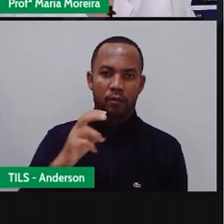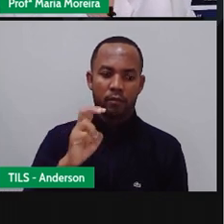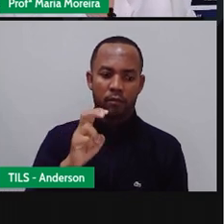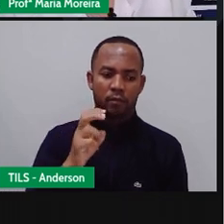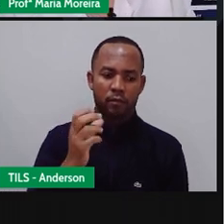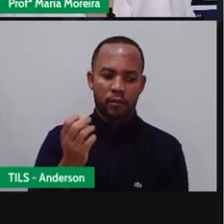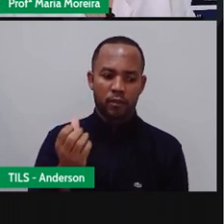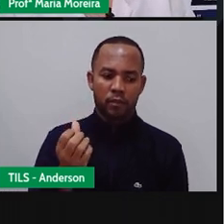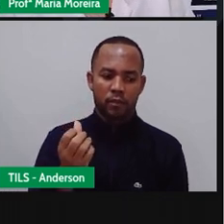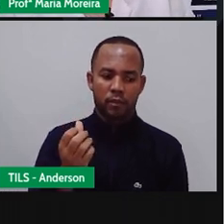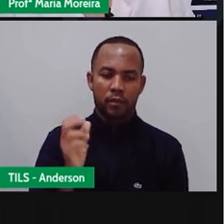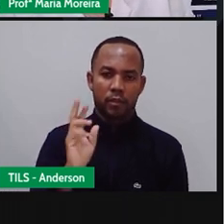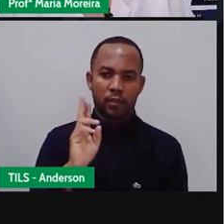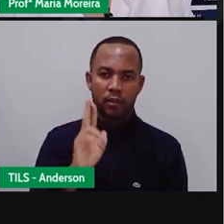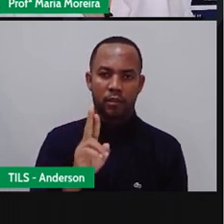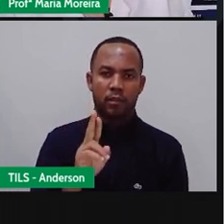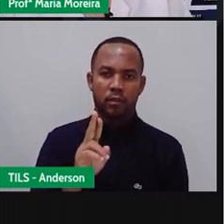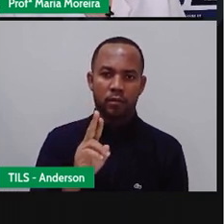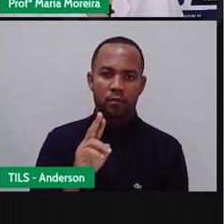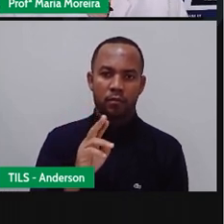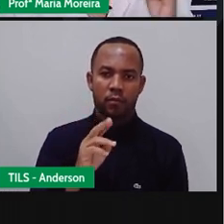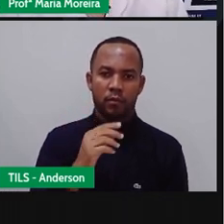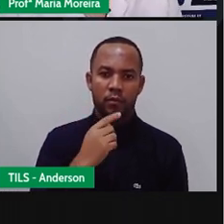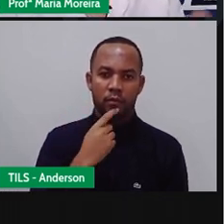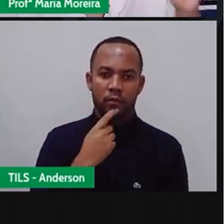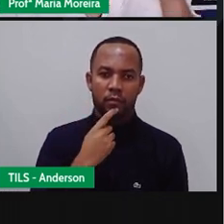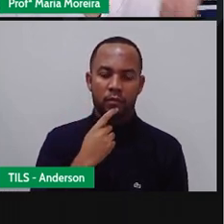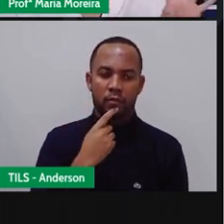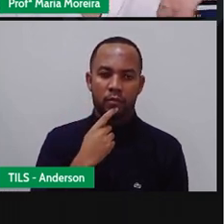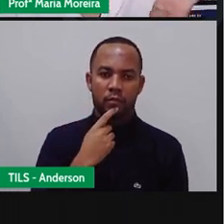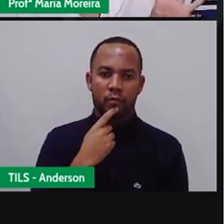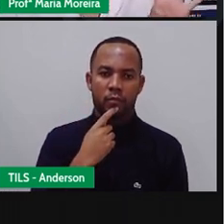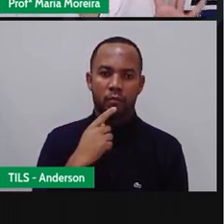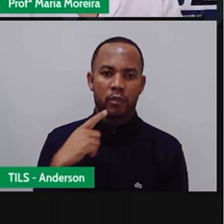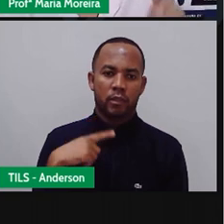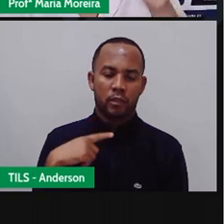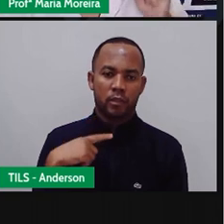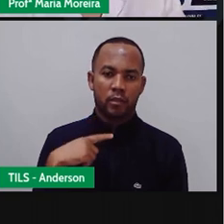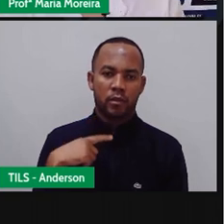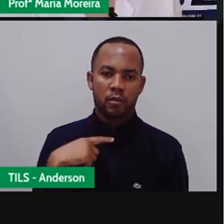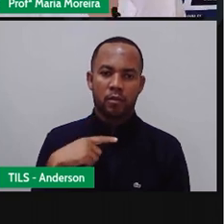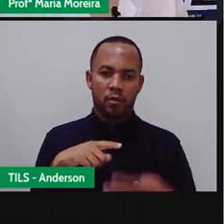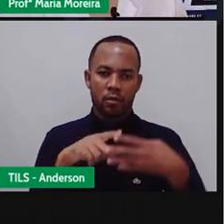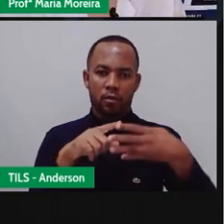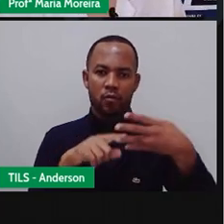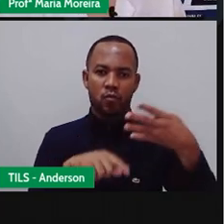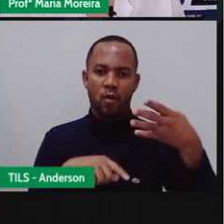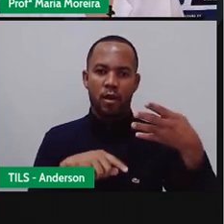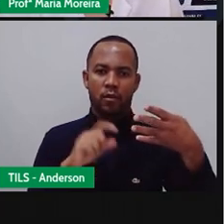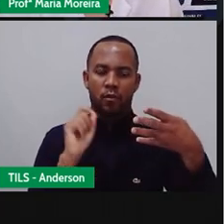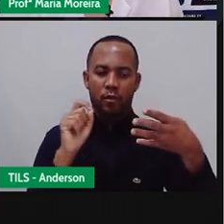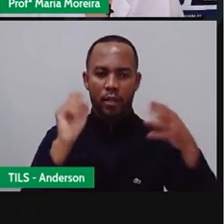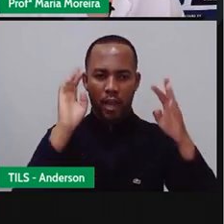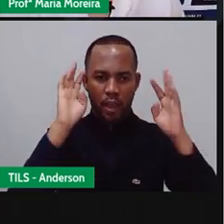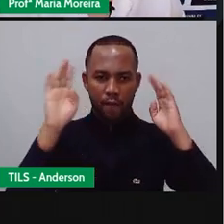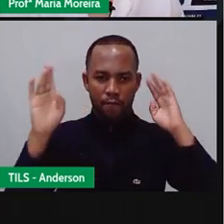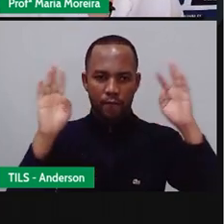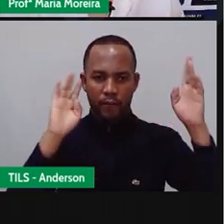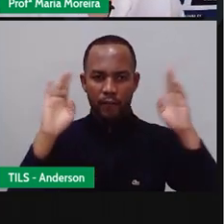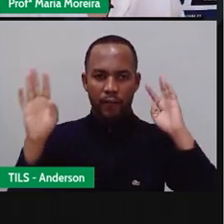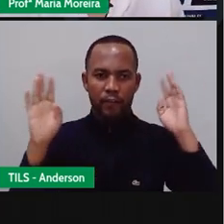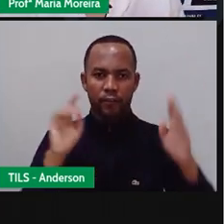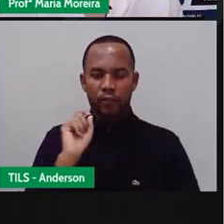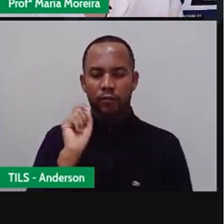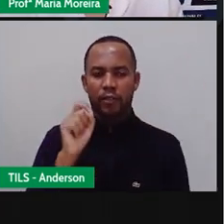9456 i respond a temos aqui quatro questionamentos que vão fazer vocês refletir